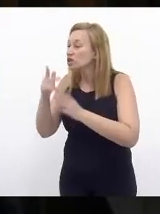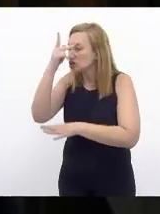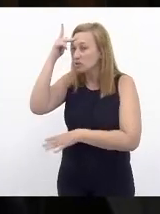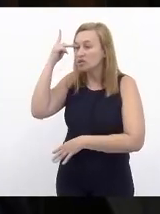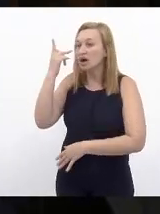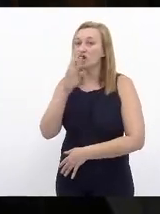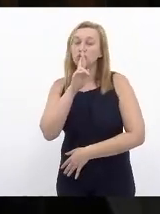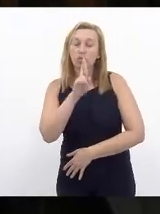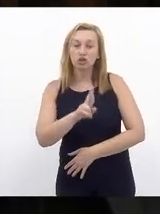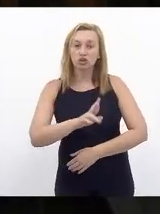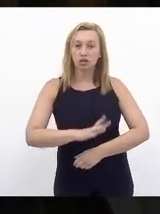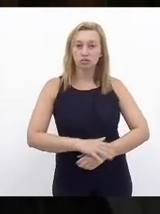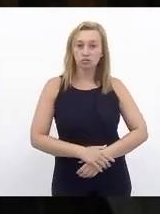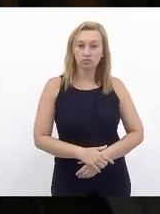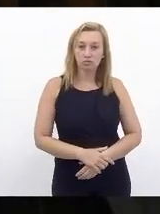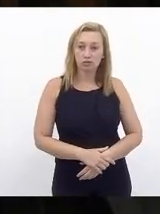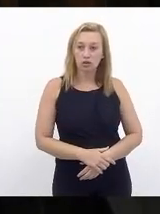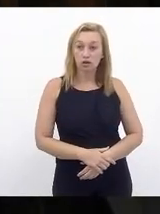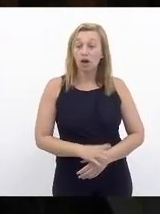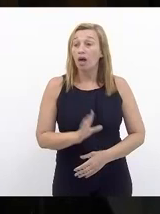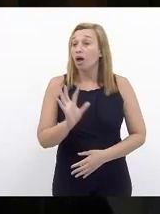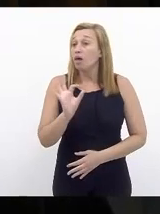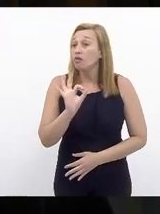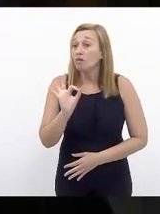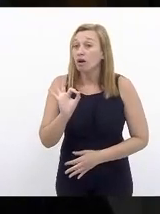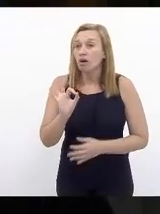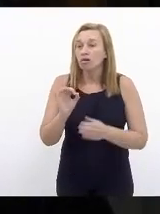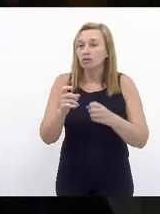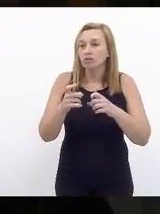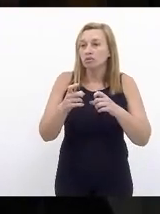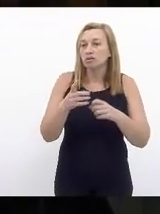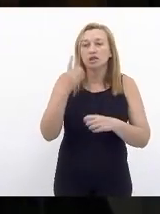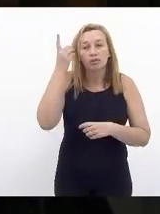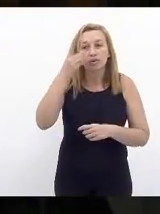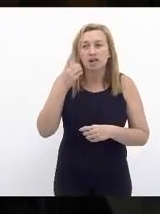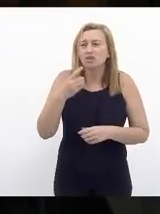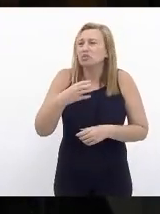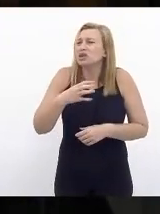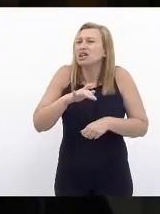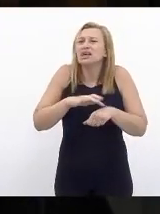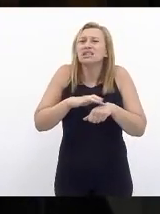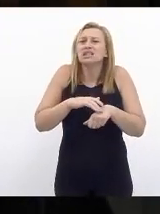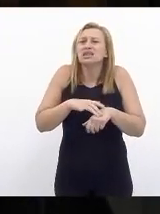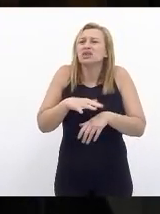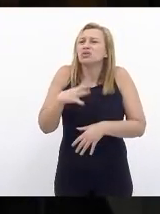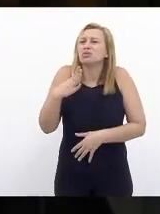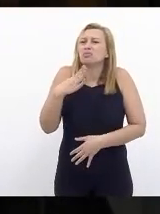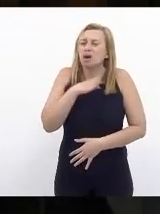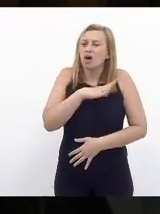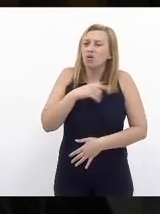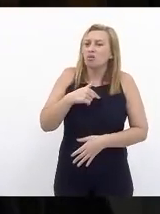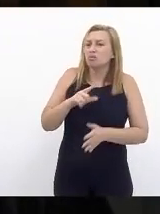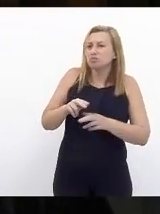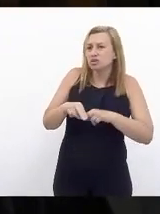dele, tia Ju, foi a seguinte: não, deputado, estou passando mal. Estou passando mal, por isso que me